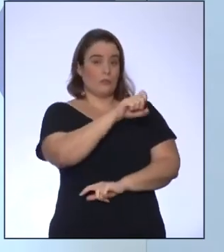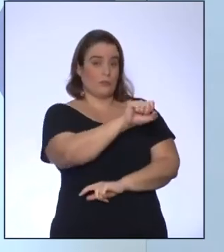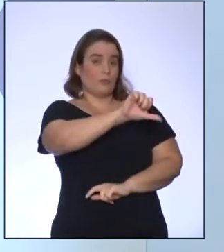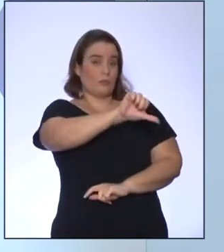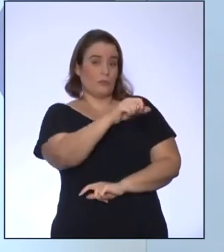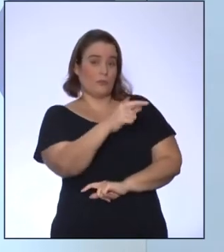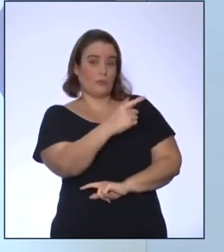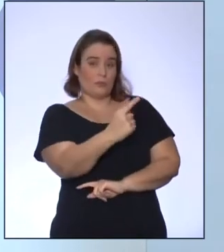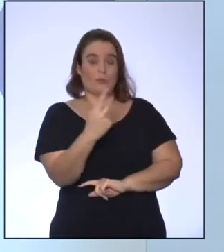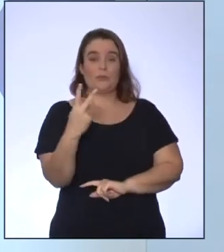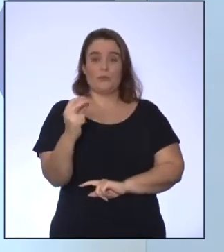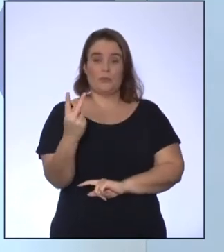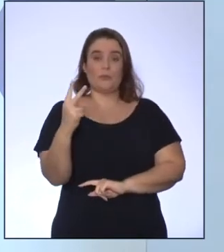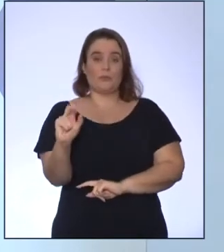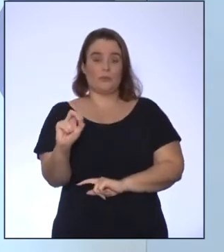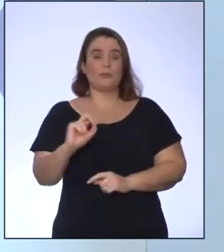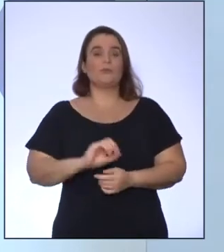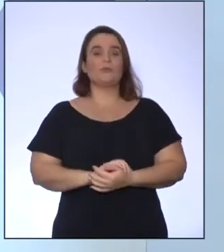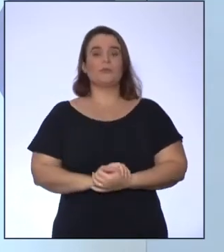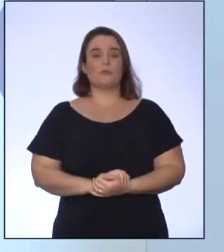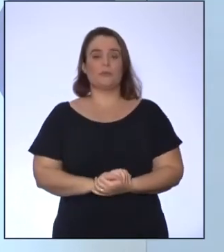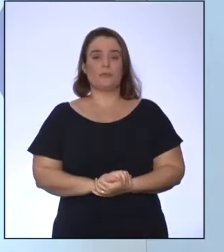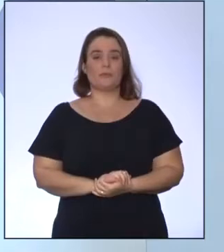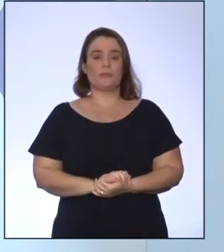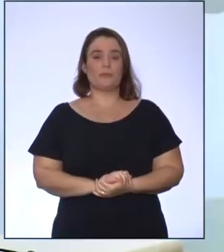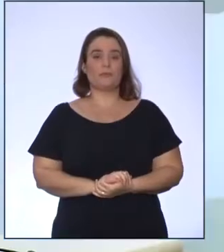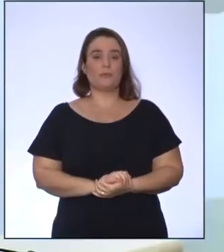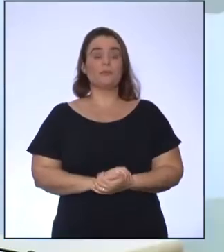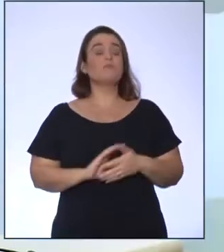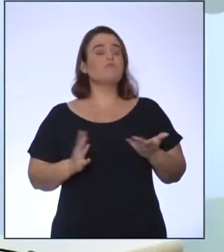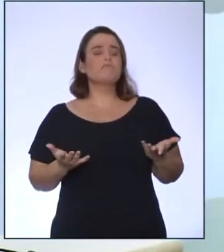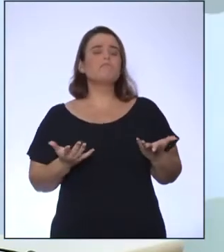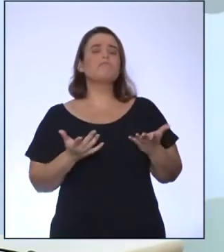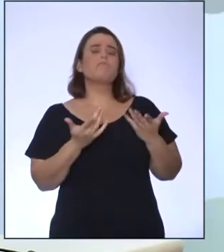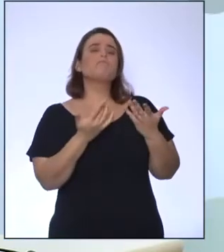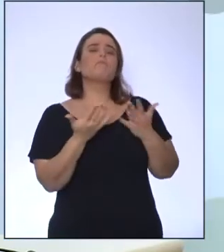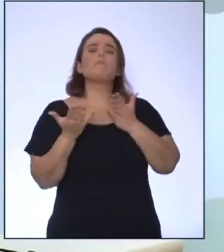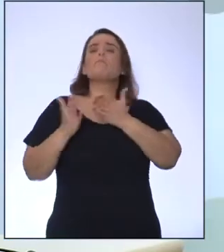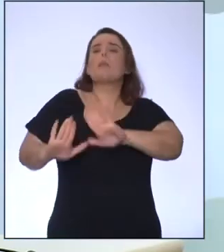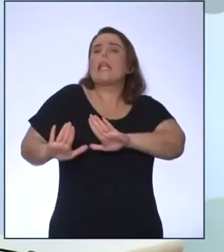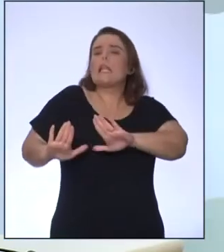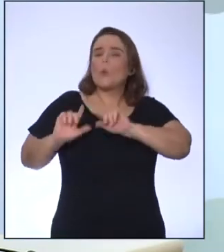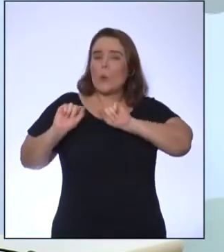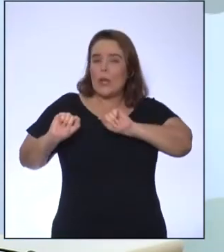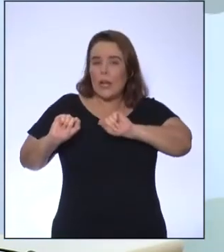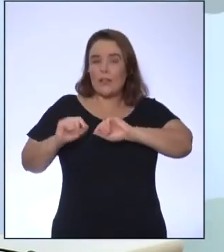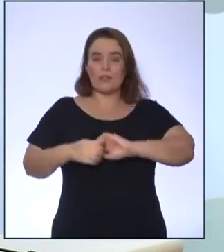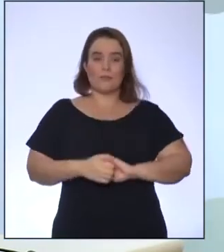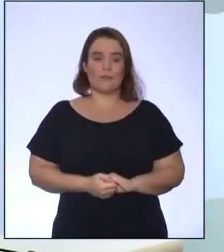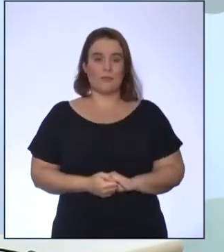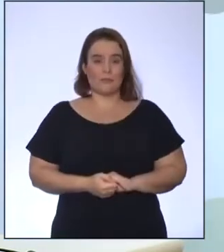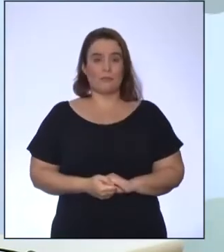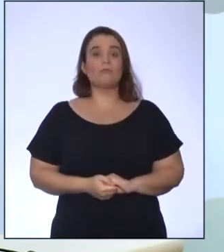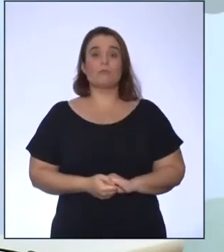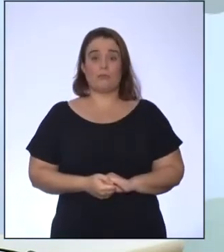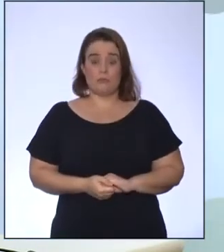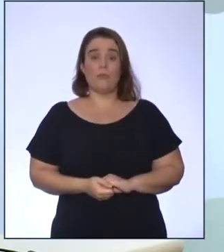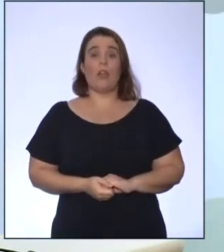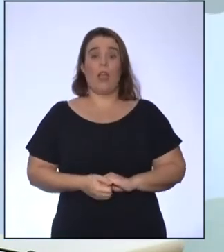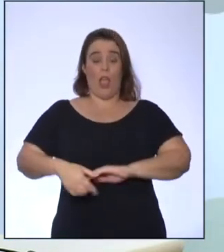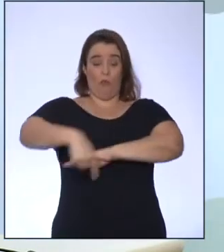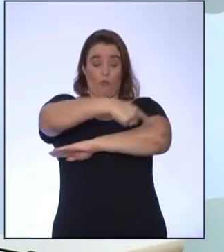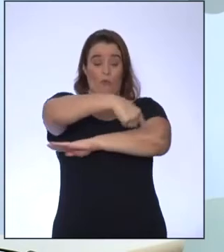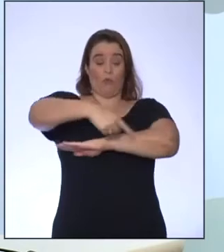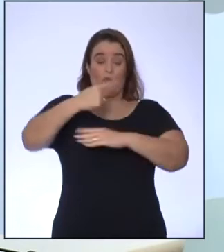2020. Isso. O que nós temos de permanência, né? Nós temos, ela continua uma larga